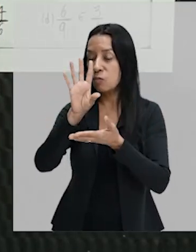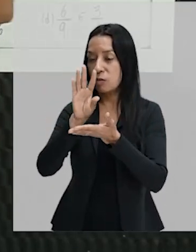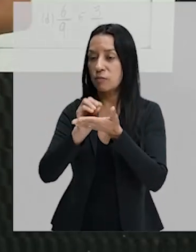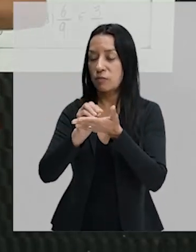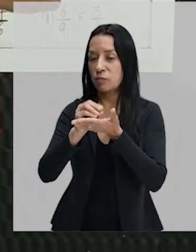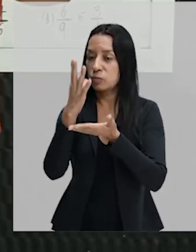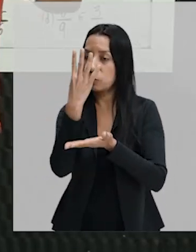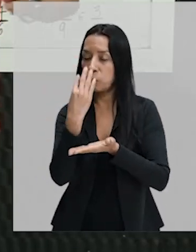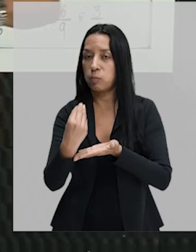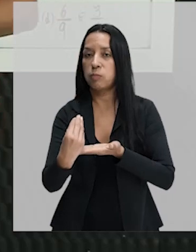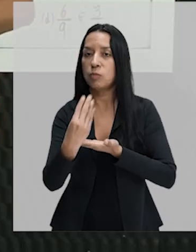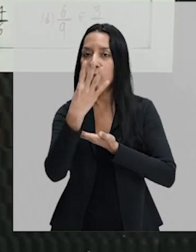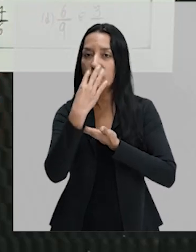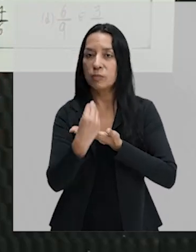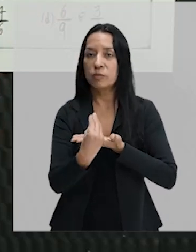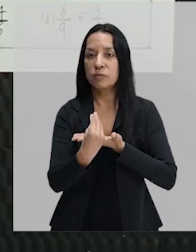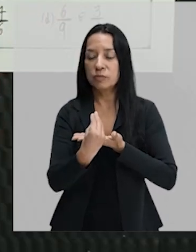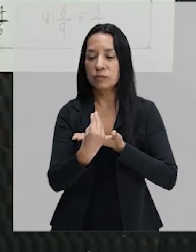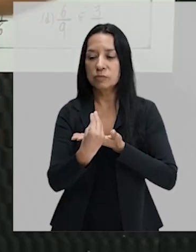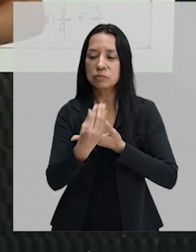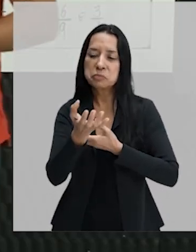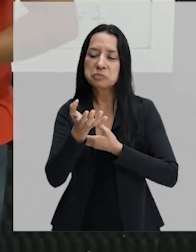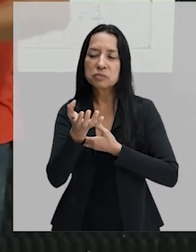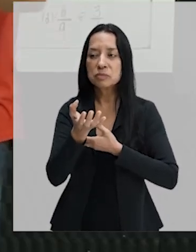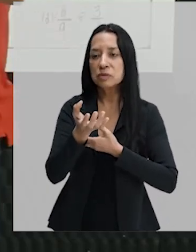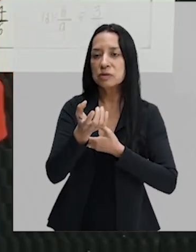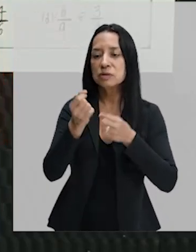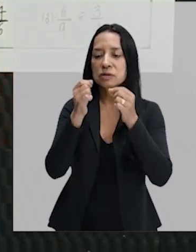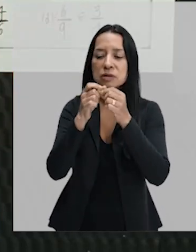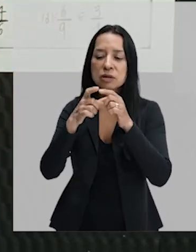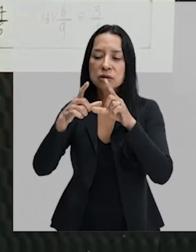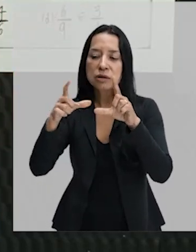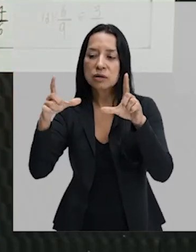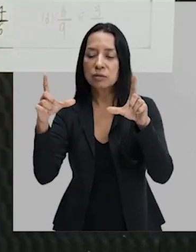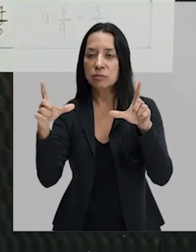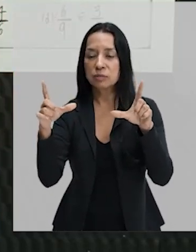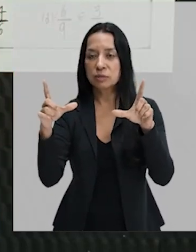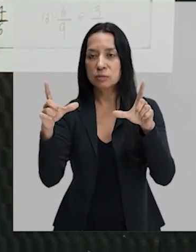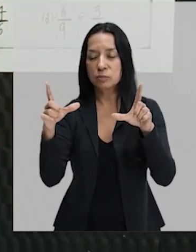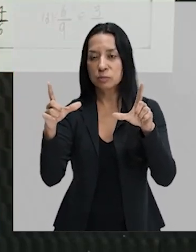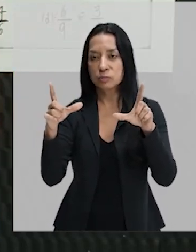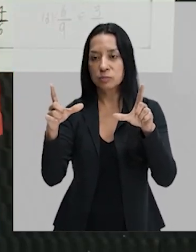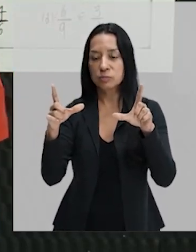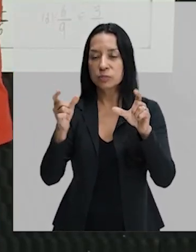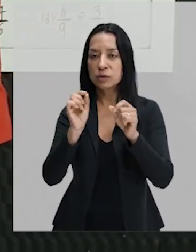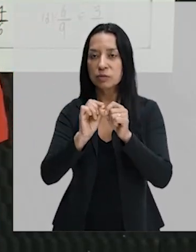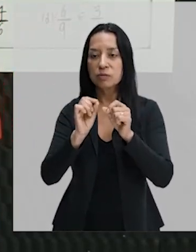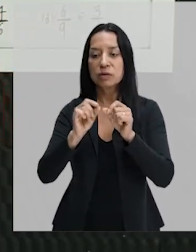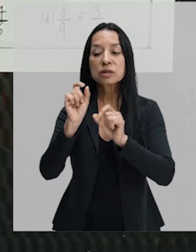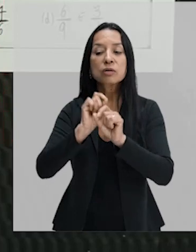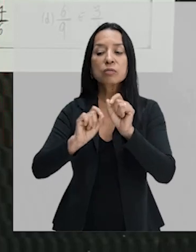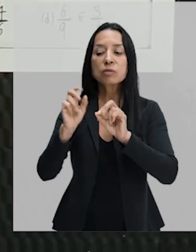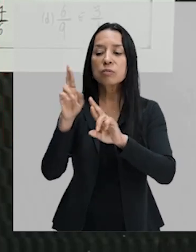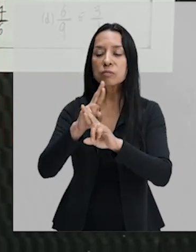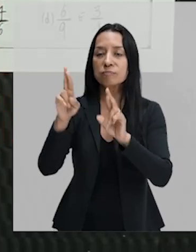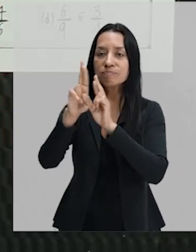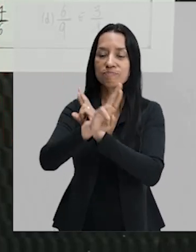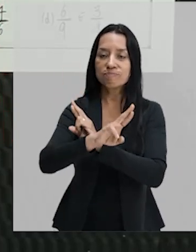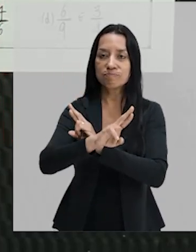3x4, a pessoa achou uma foto legal, quis ampliar essa foto, o cara ampliou a foto, né? Ora, vamos fazer aqui uma